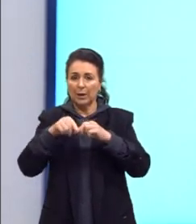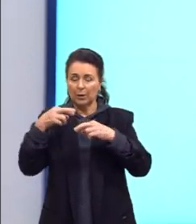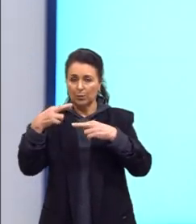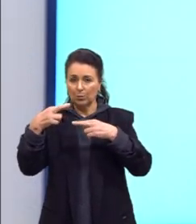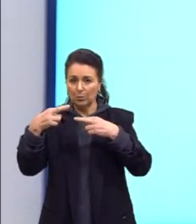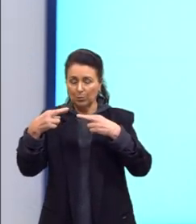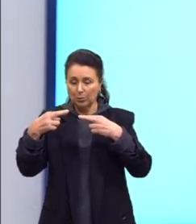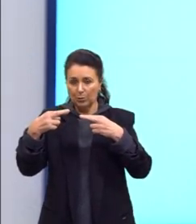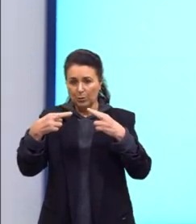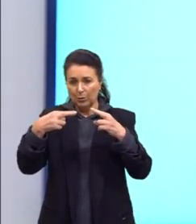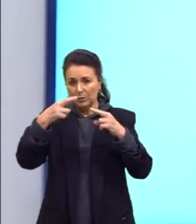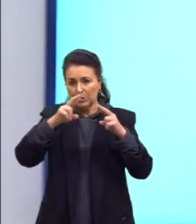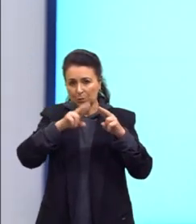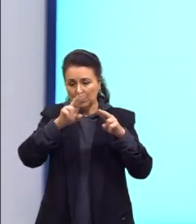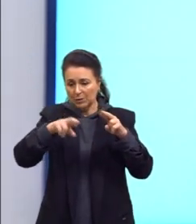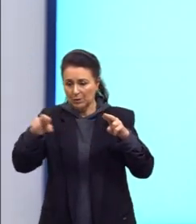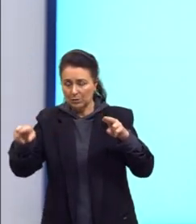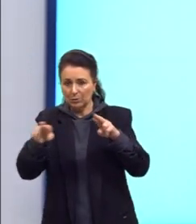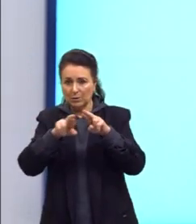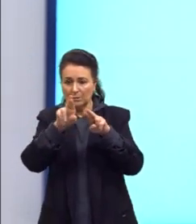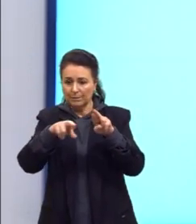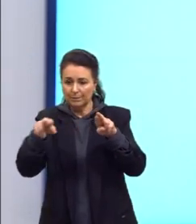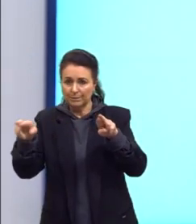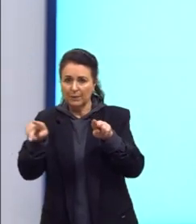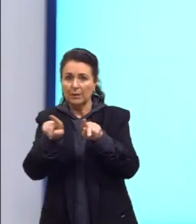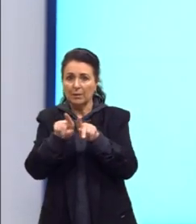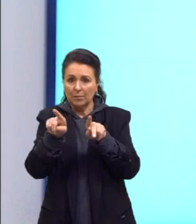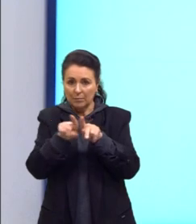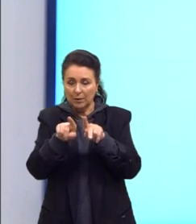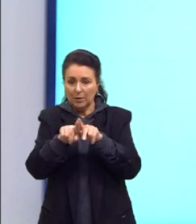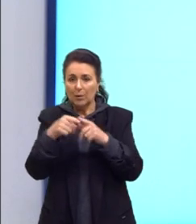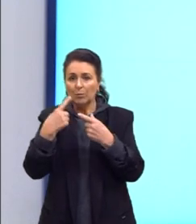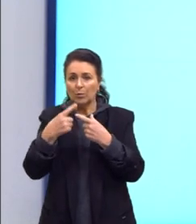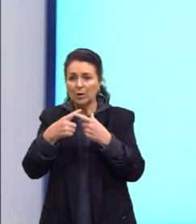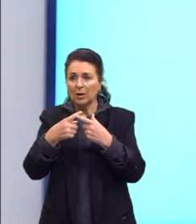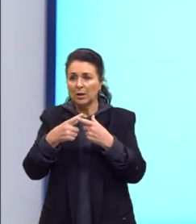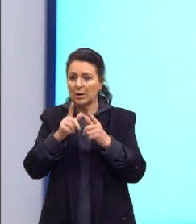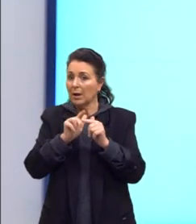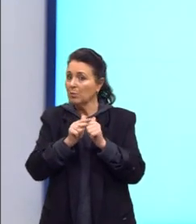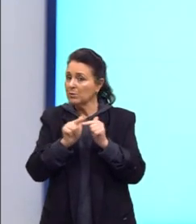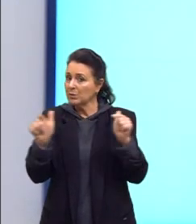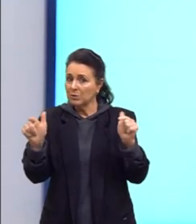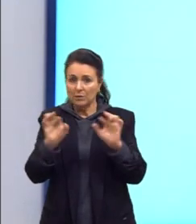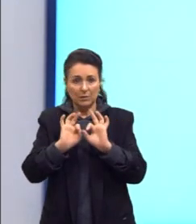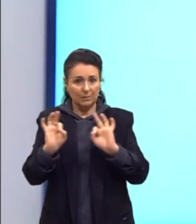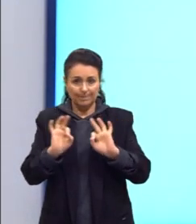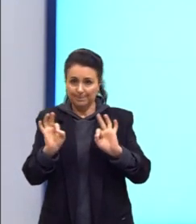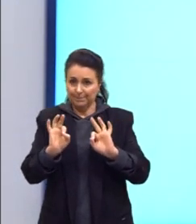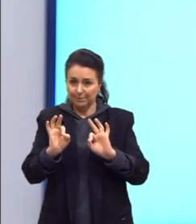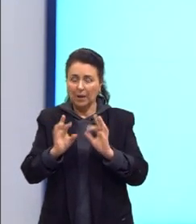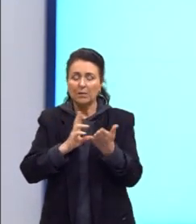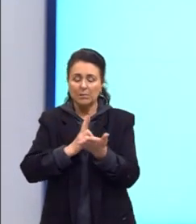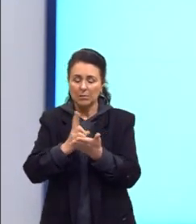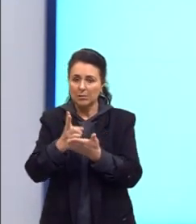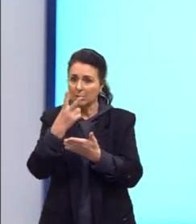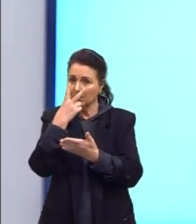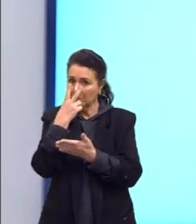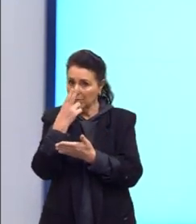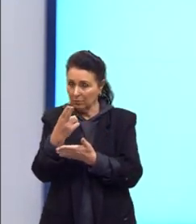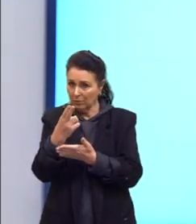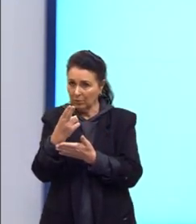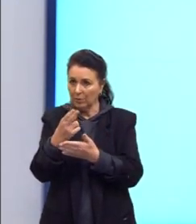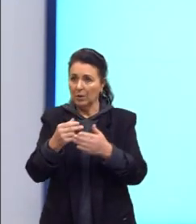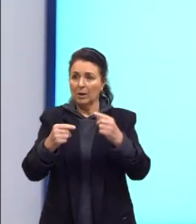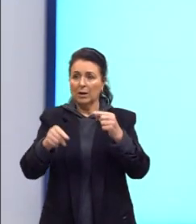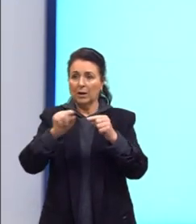exatamente a corrente total que vai percorrer todo esse circuito porque ela não se divide em nenhum momento então ela vai chegar né